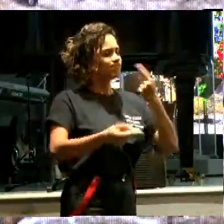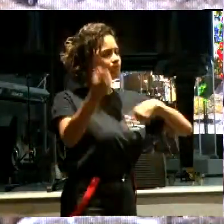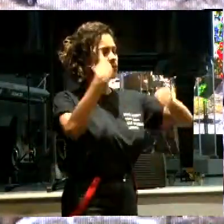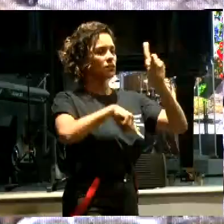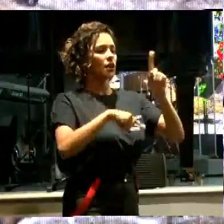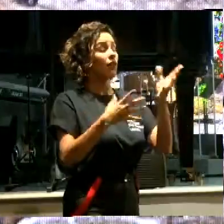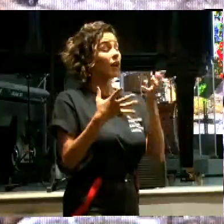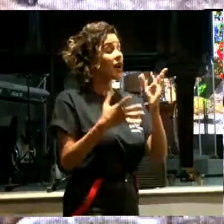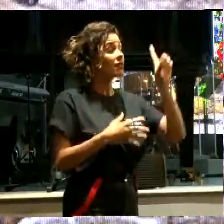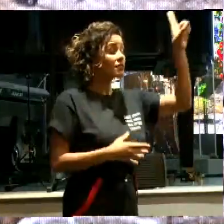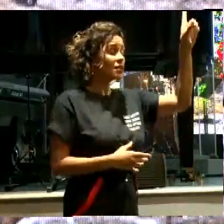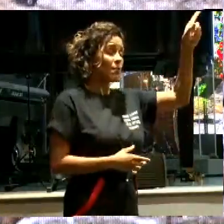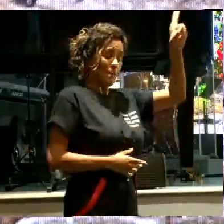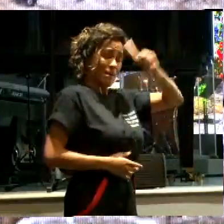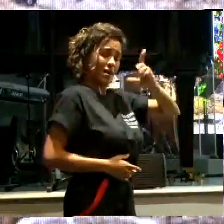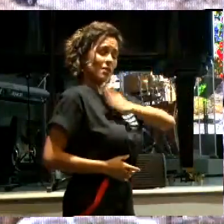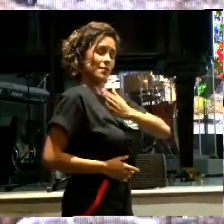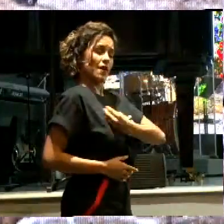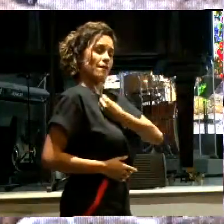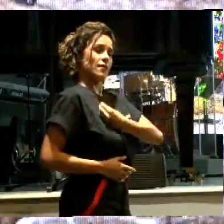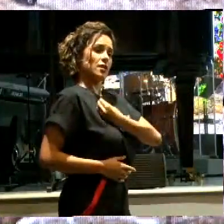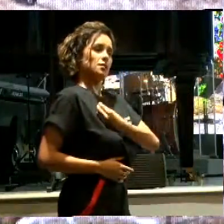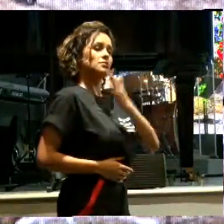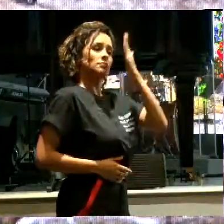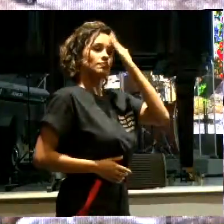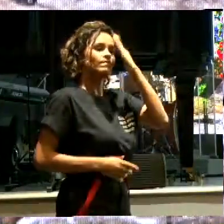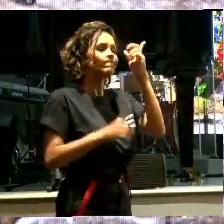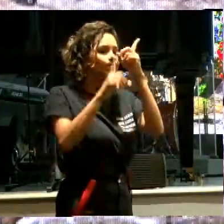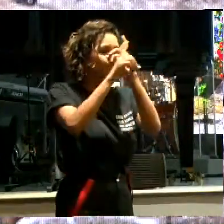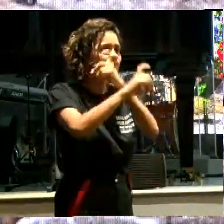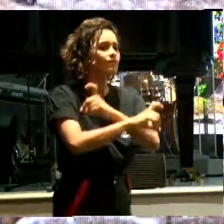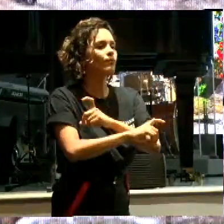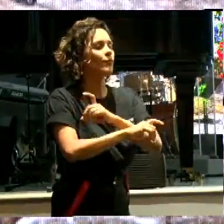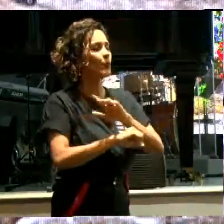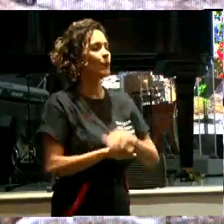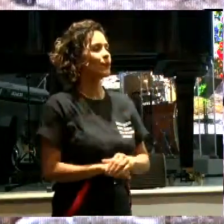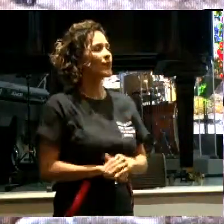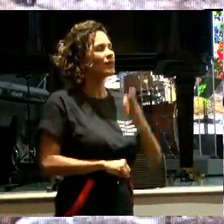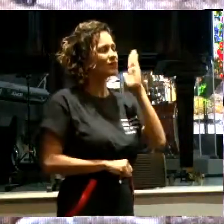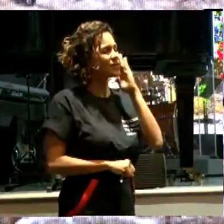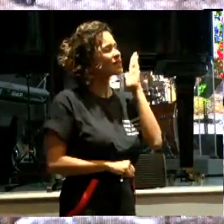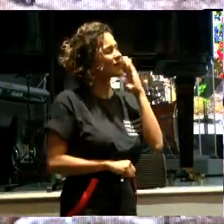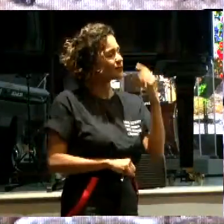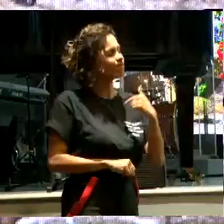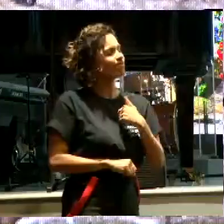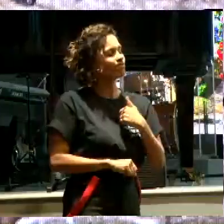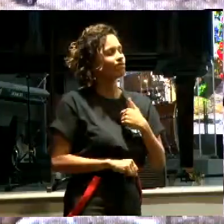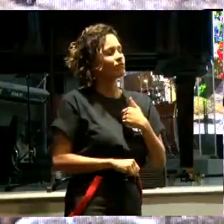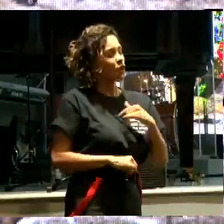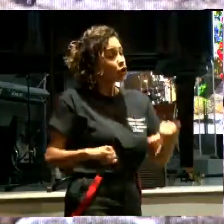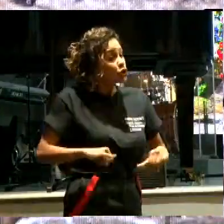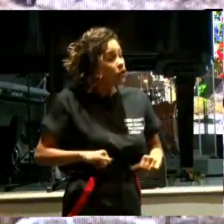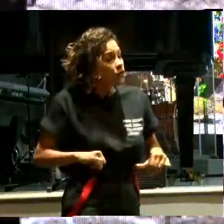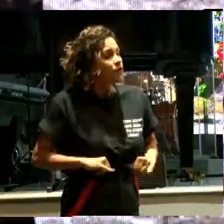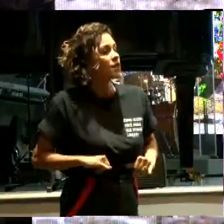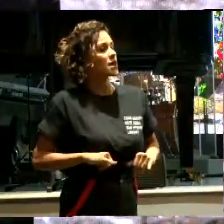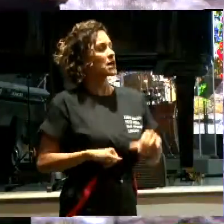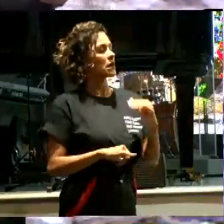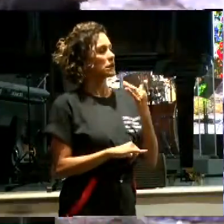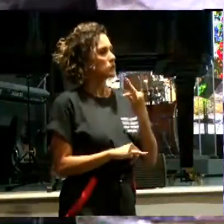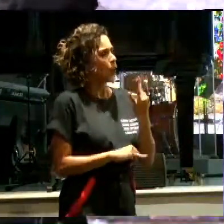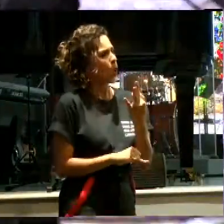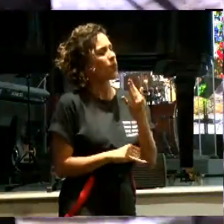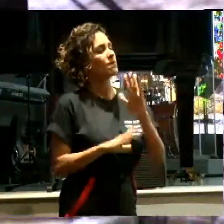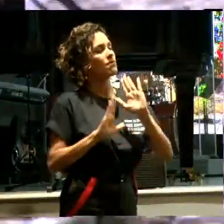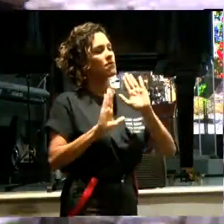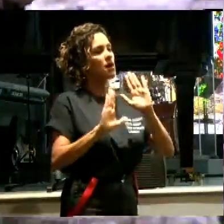meu ser. Eu sei que vai ser difícil, eu sei que é doloroso, mas eu sei que se eu